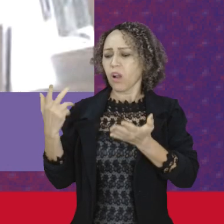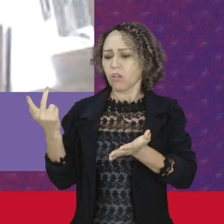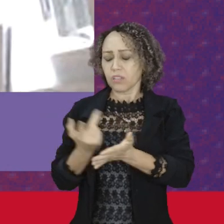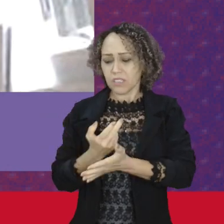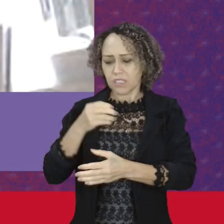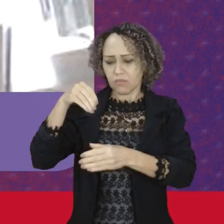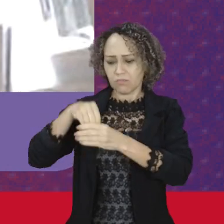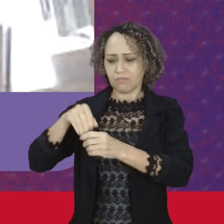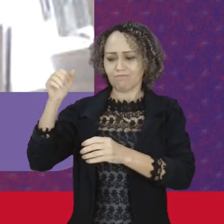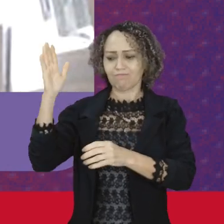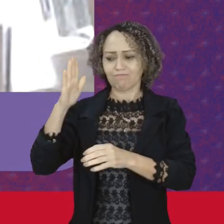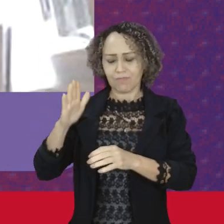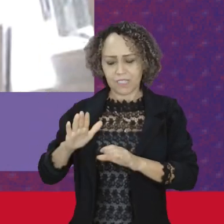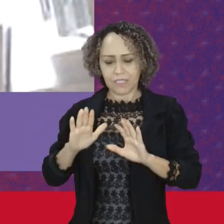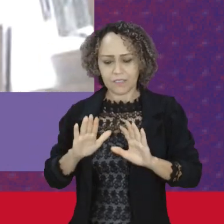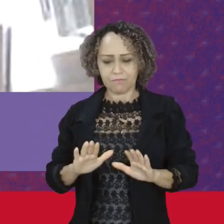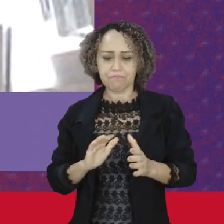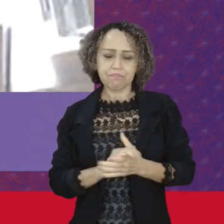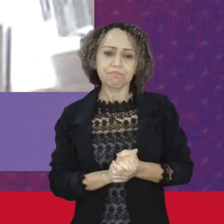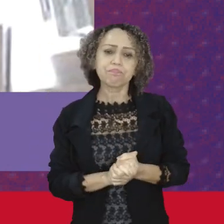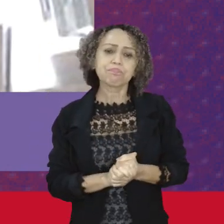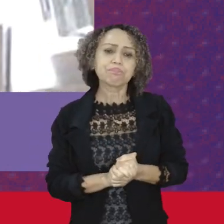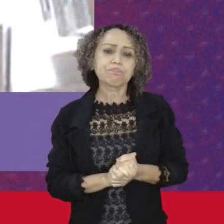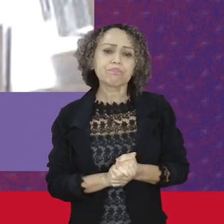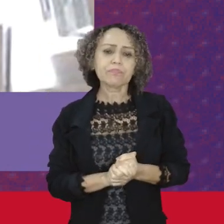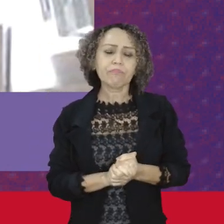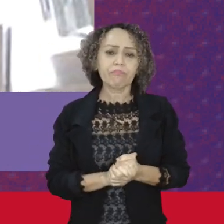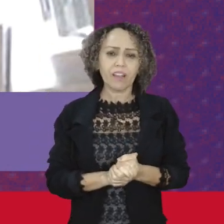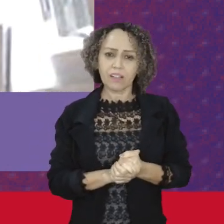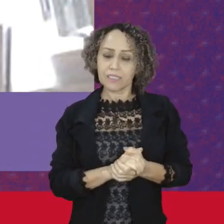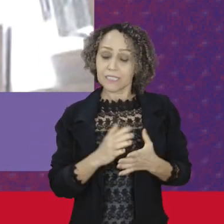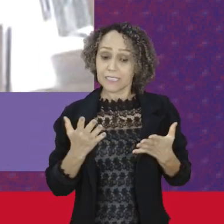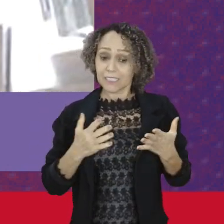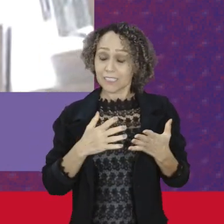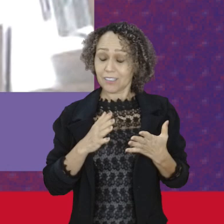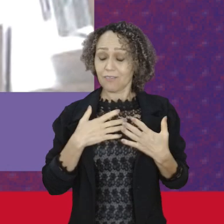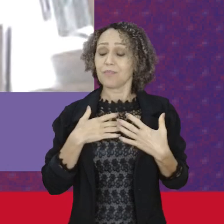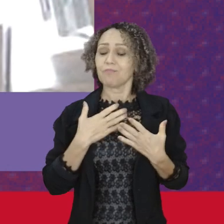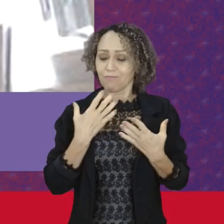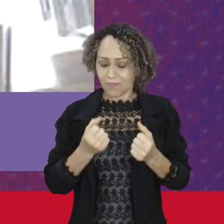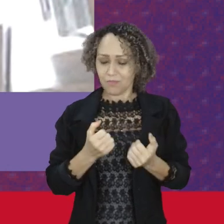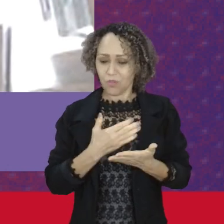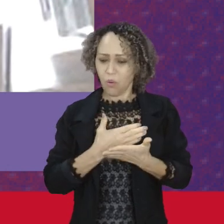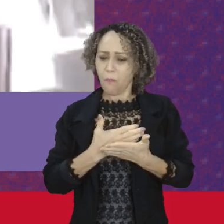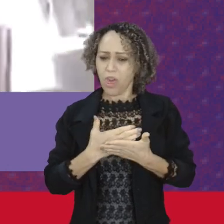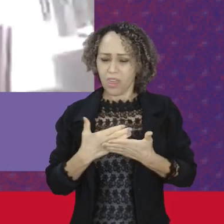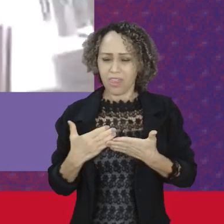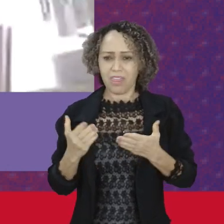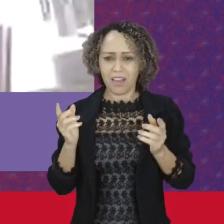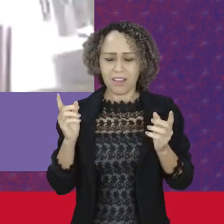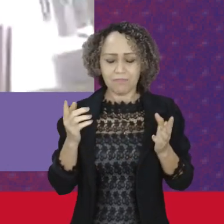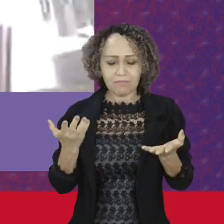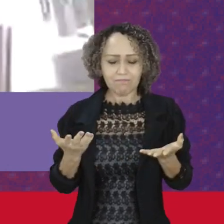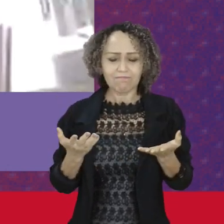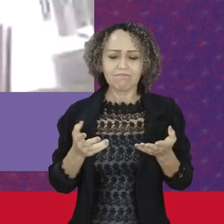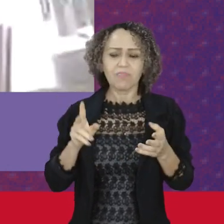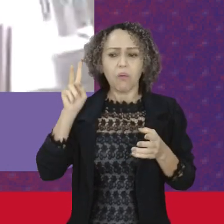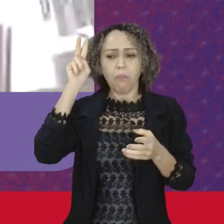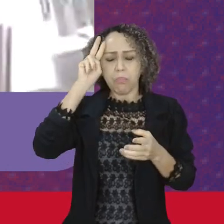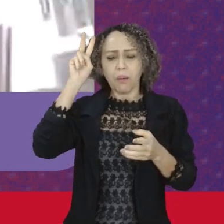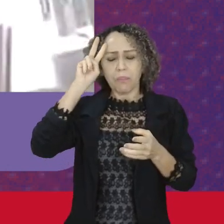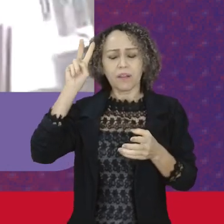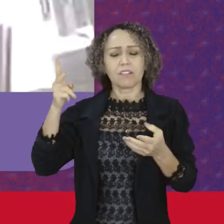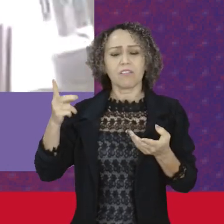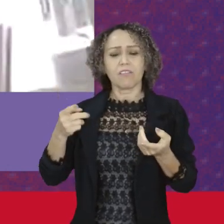país. E aí, já começar, sem mais delongas, para falar, né, da história do feminismo, da organização